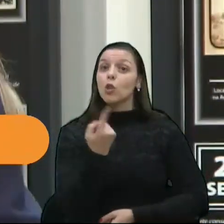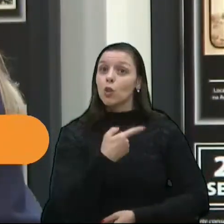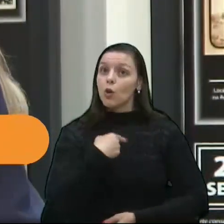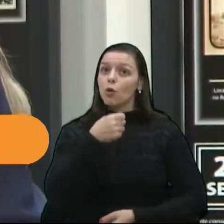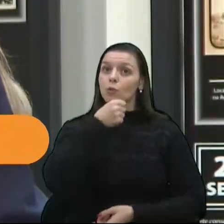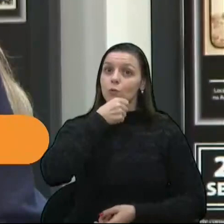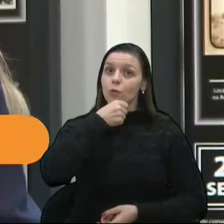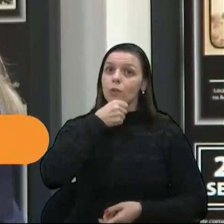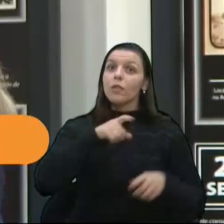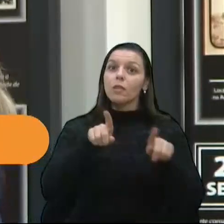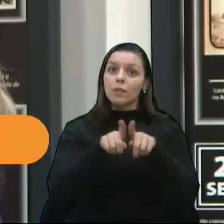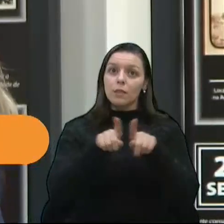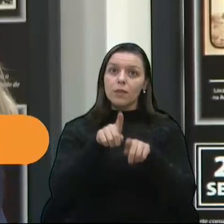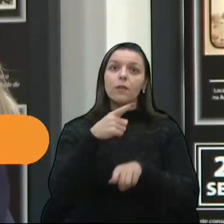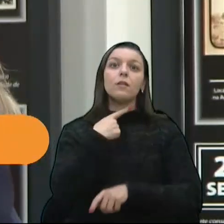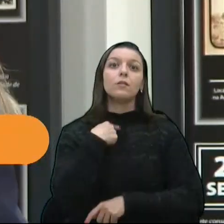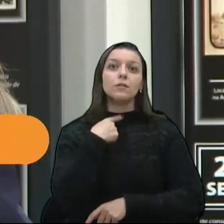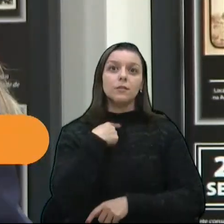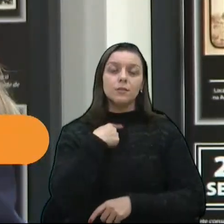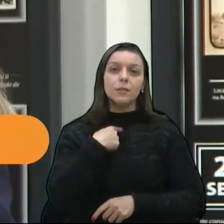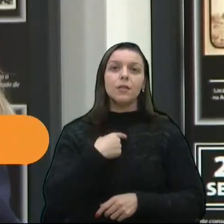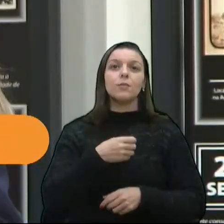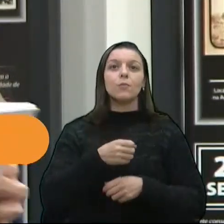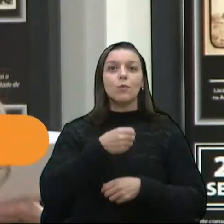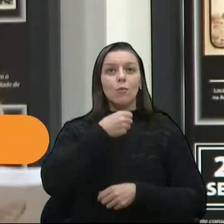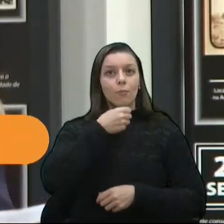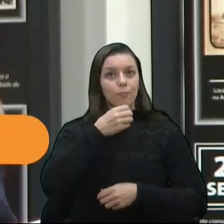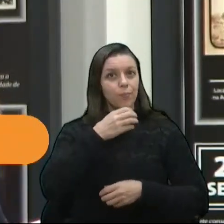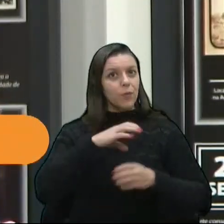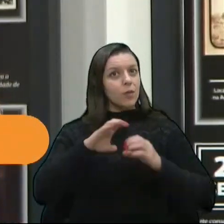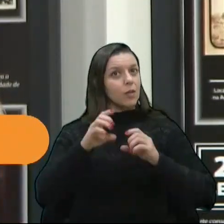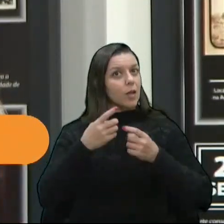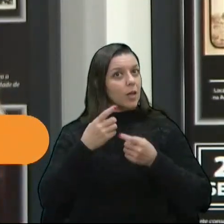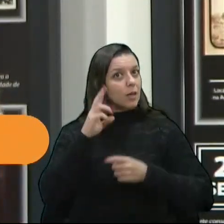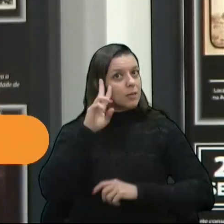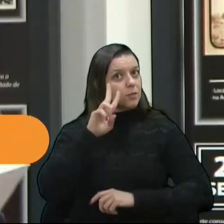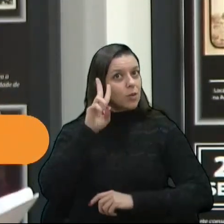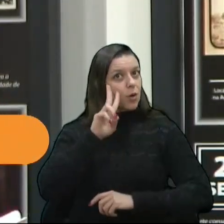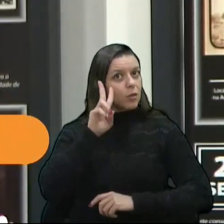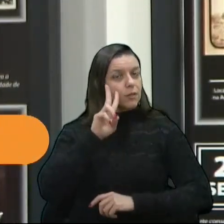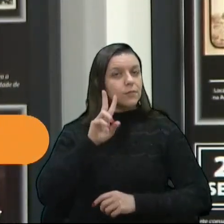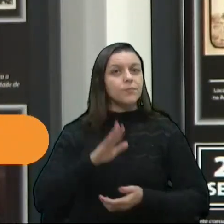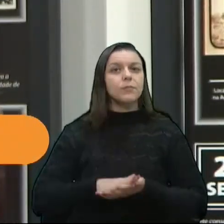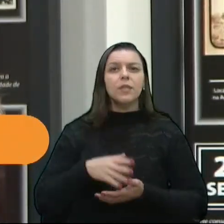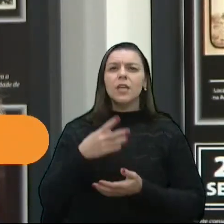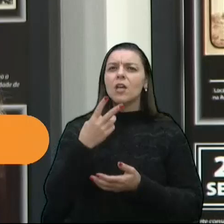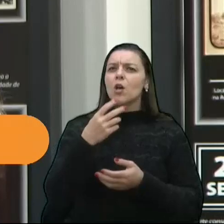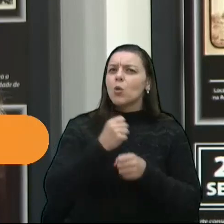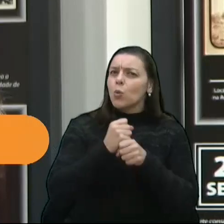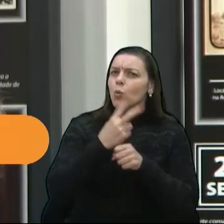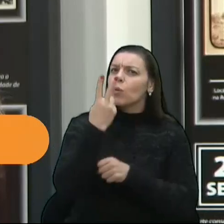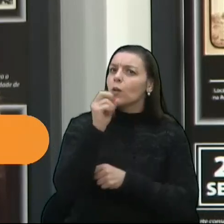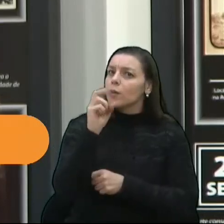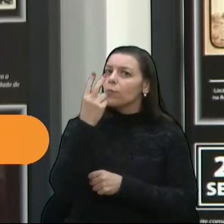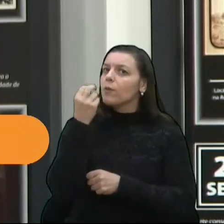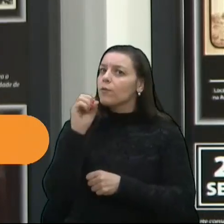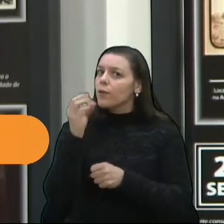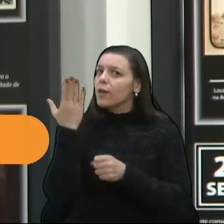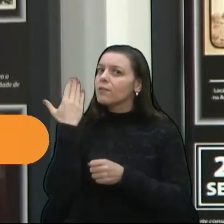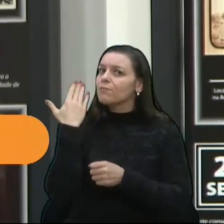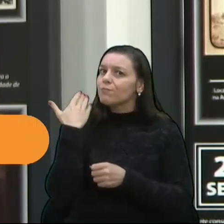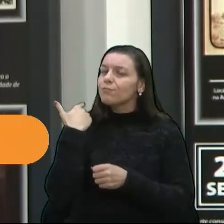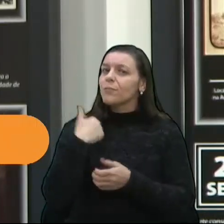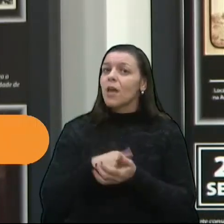quero te perguntar, você, diante desse cenário que tu acabou de dizer, né, que vivenciou em 2020, teve histórias